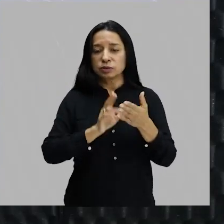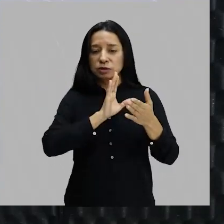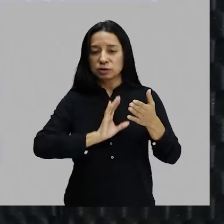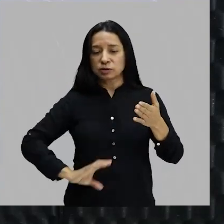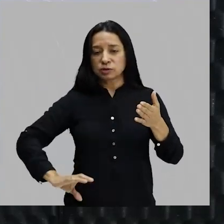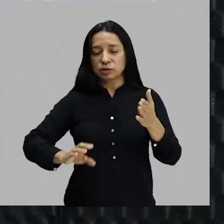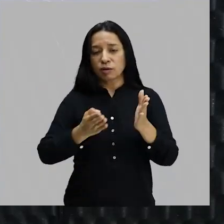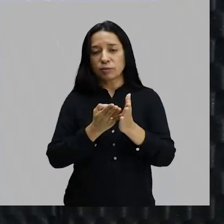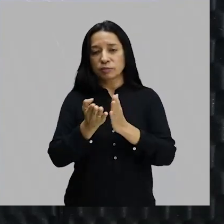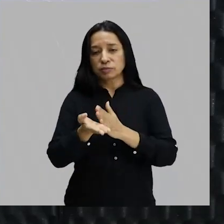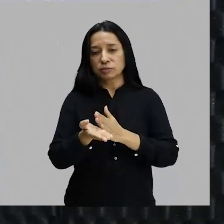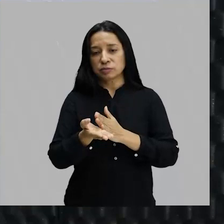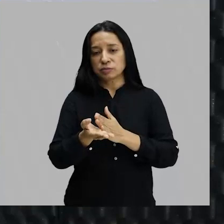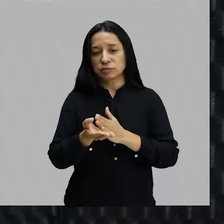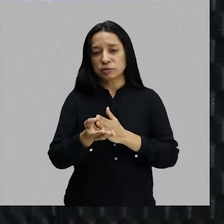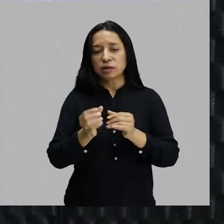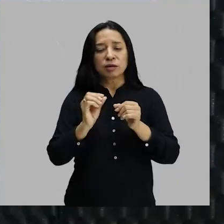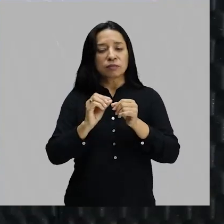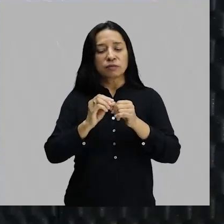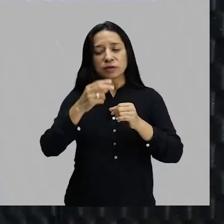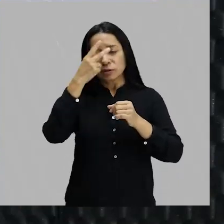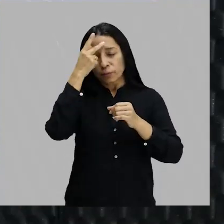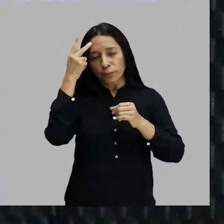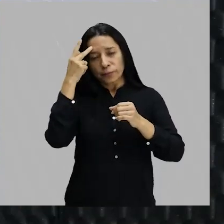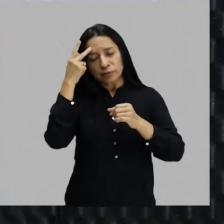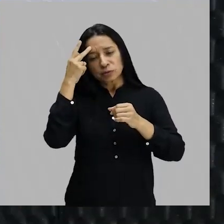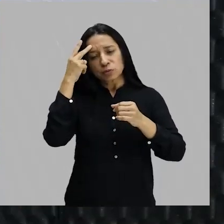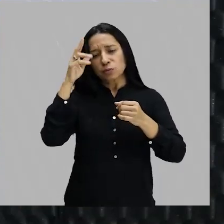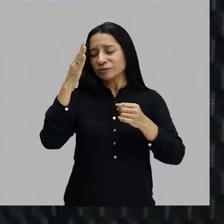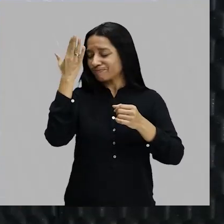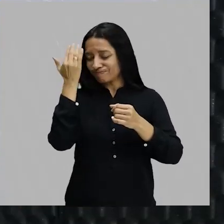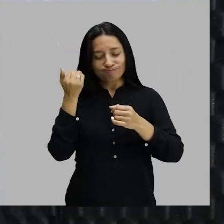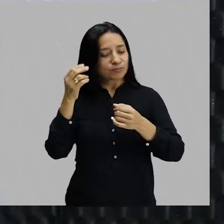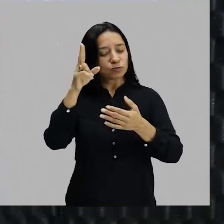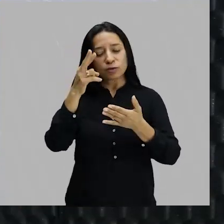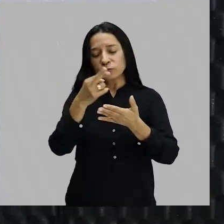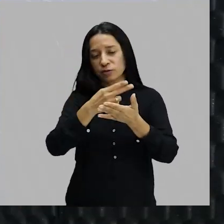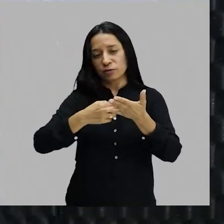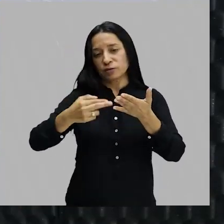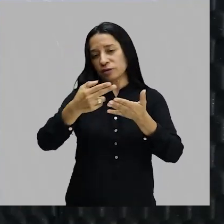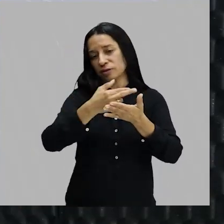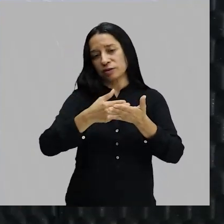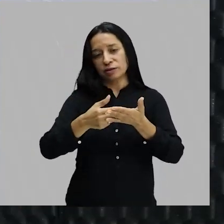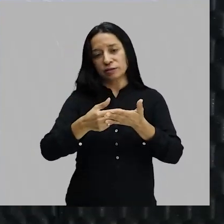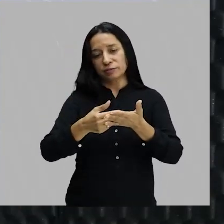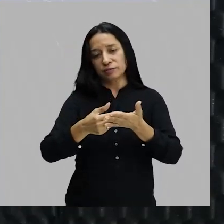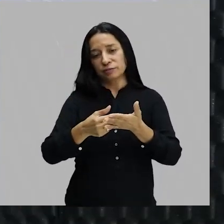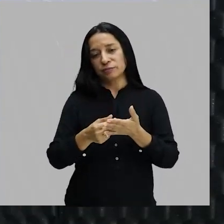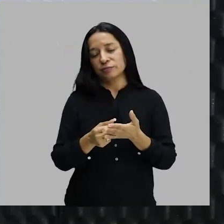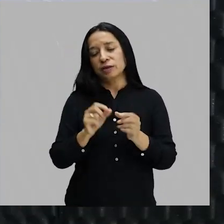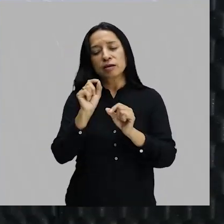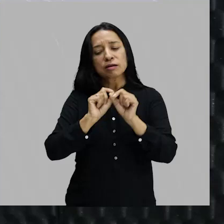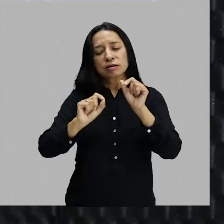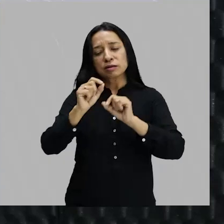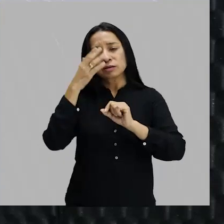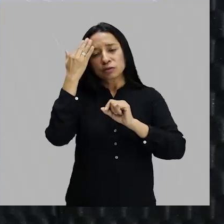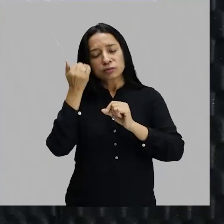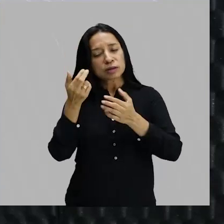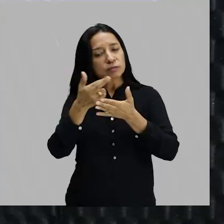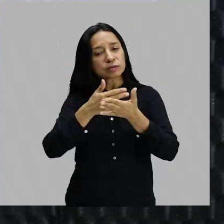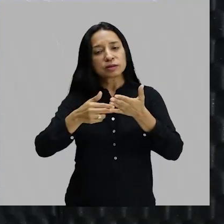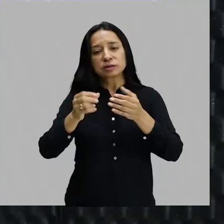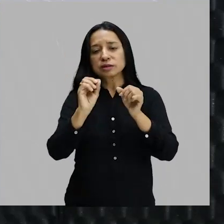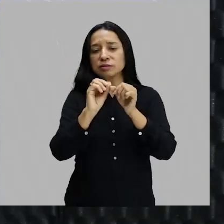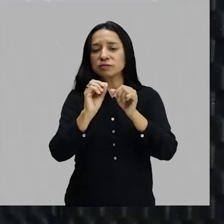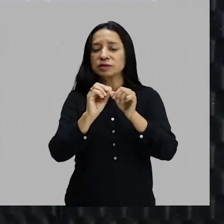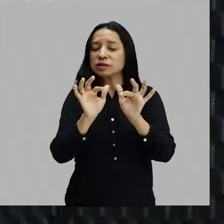por pessoas que não sabiam desenhar. Levanta o braço aí quem é que não sabe desenhar. Aqui já quase todo mundo, né? Então, quem não sabe desenhar